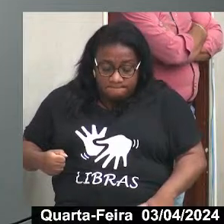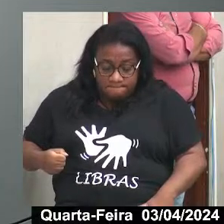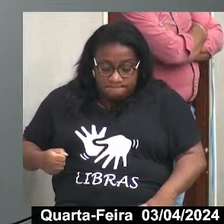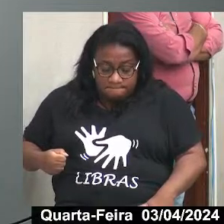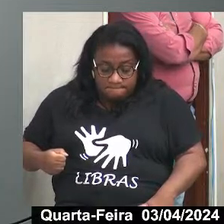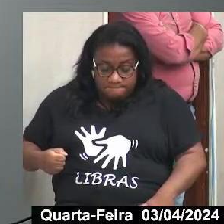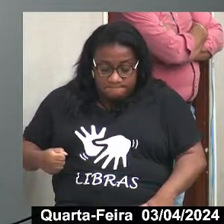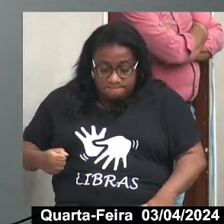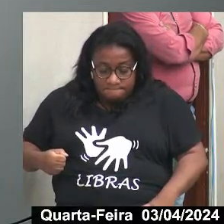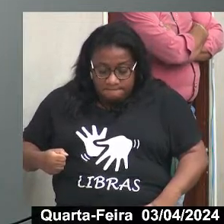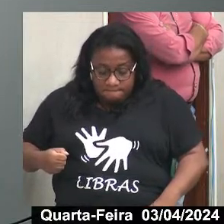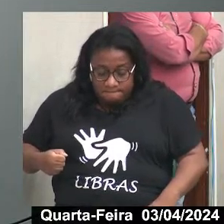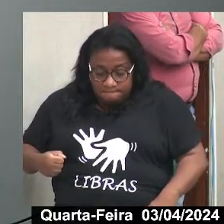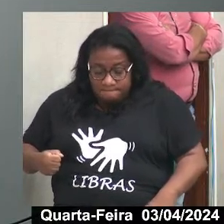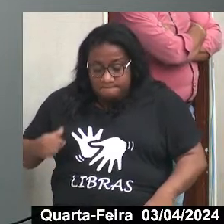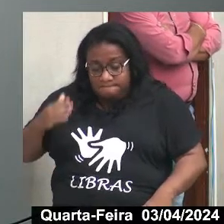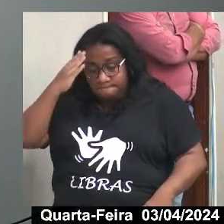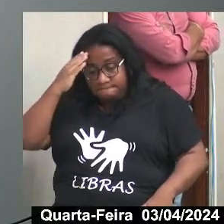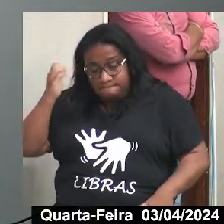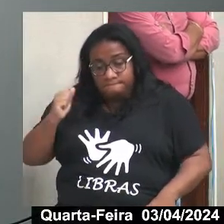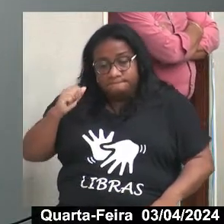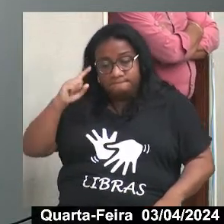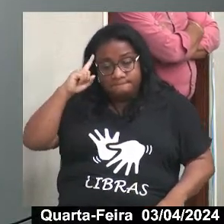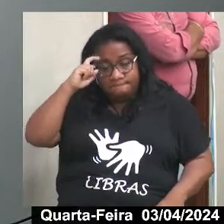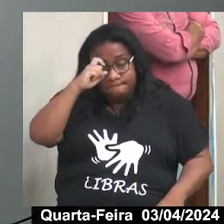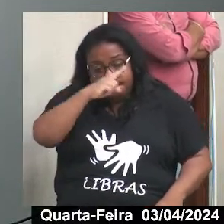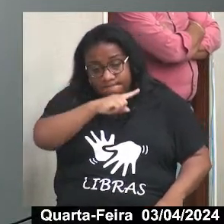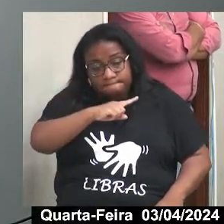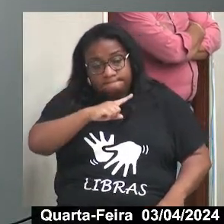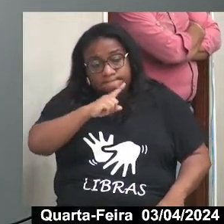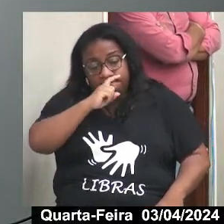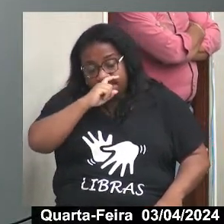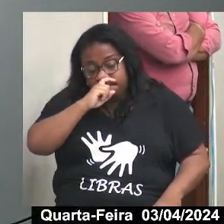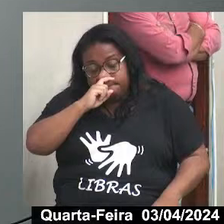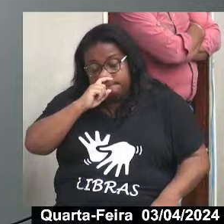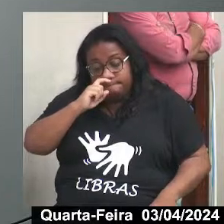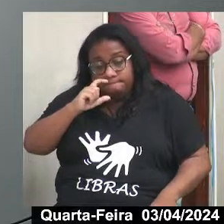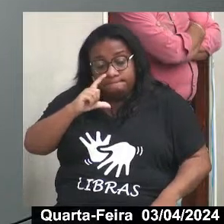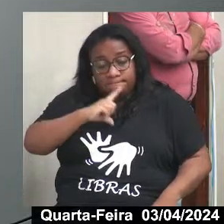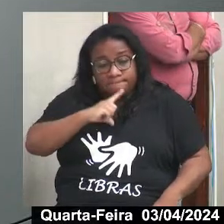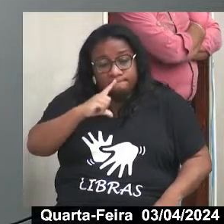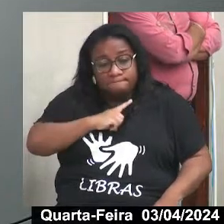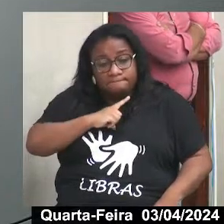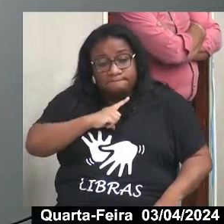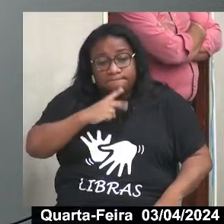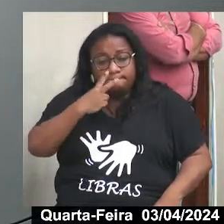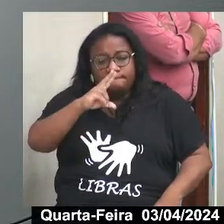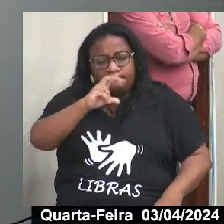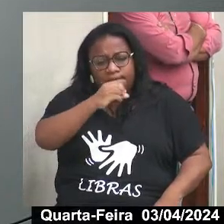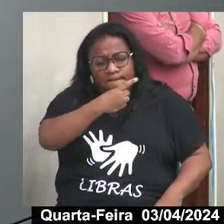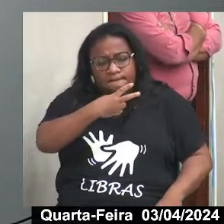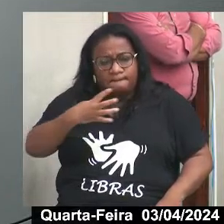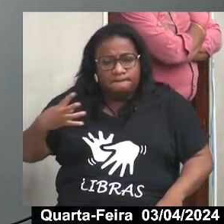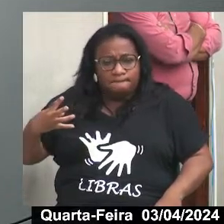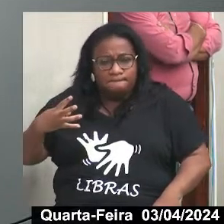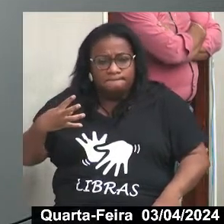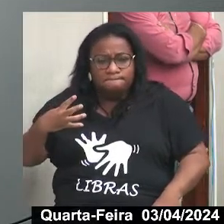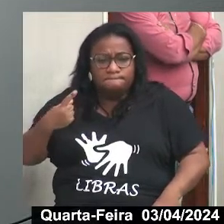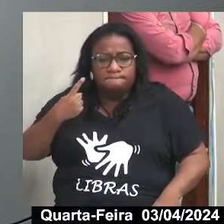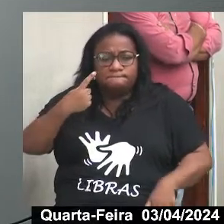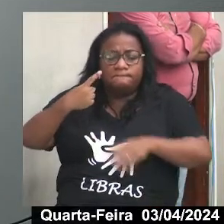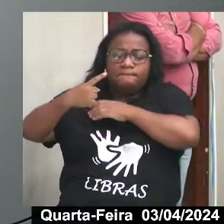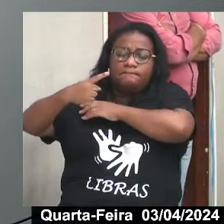tem direito à vaga exclusiva. A gente sabe que a dificuldade é muito grande, né? Tem alguns dados aqui que em